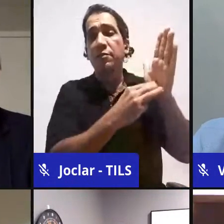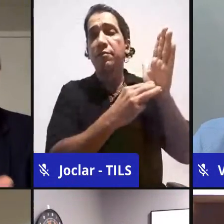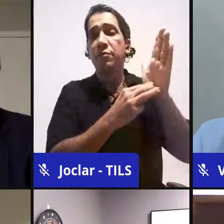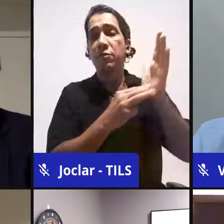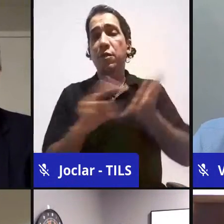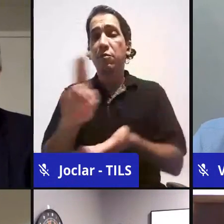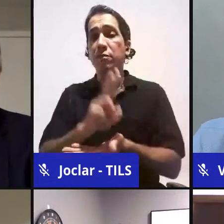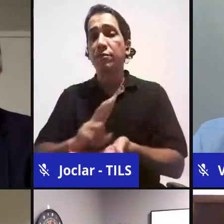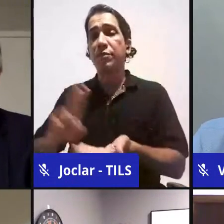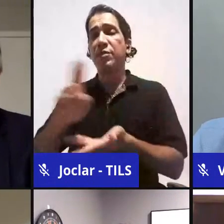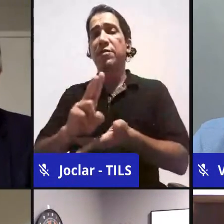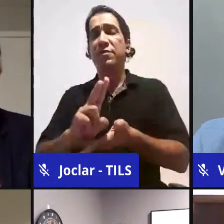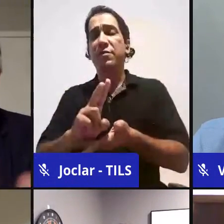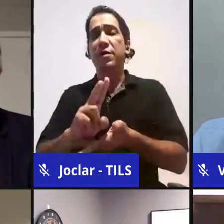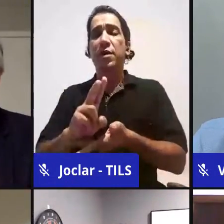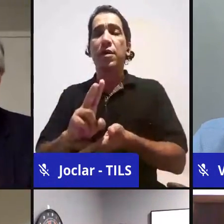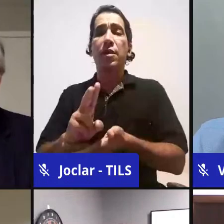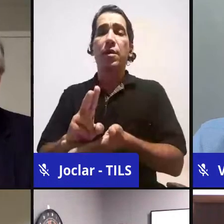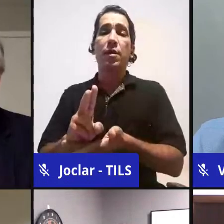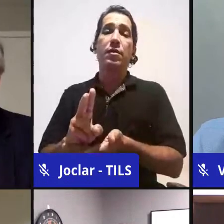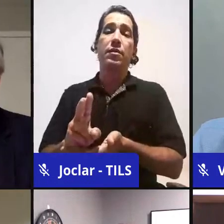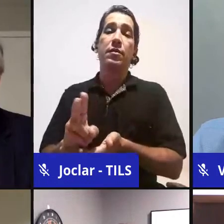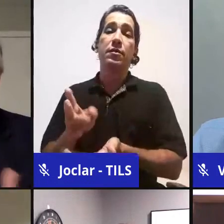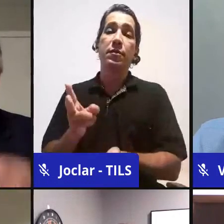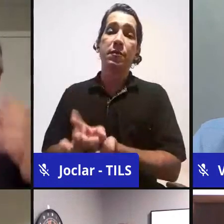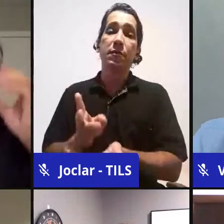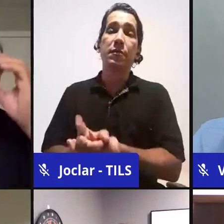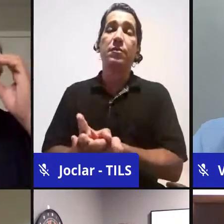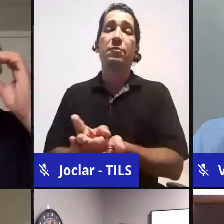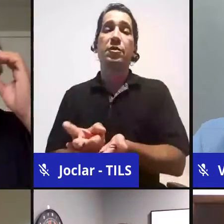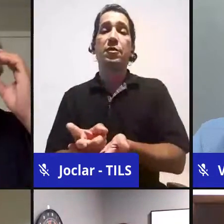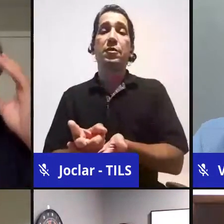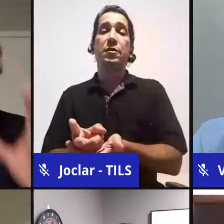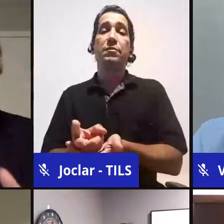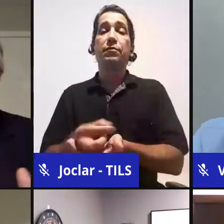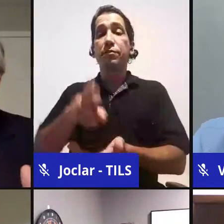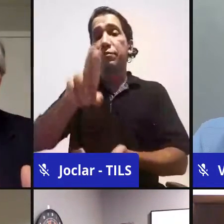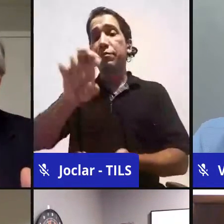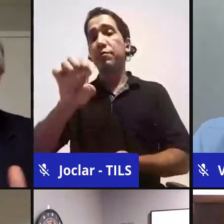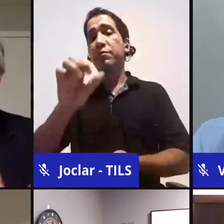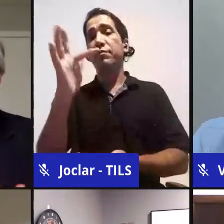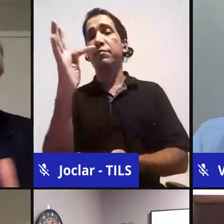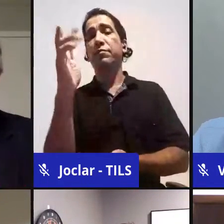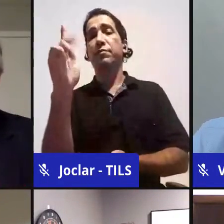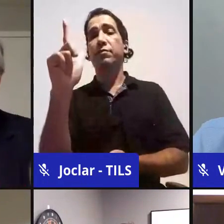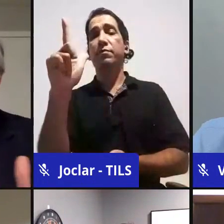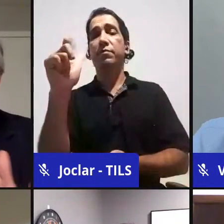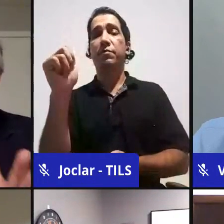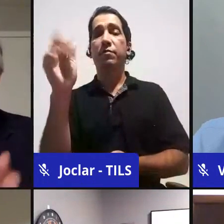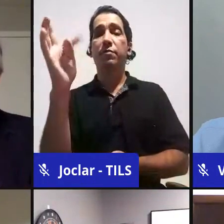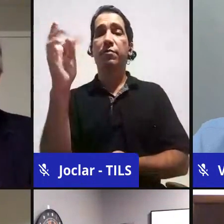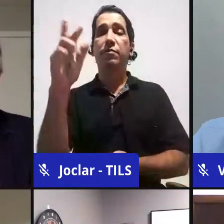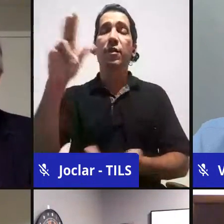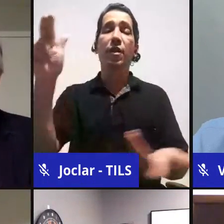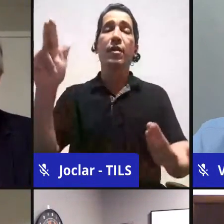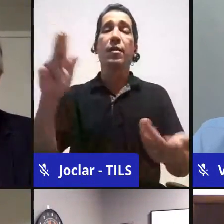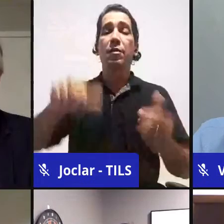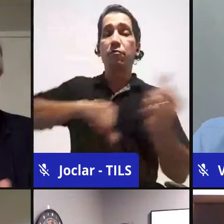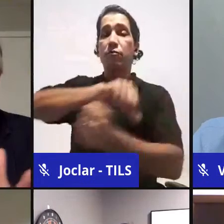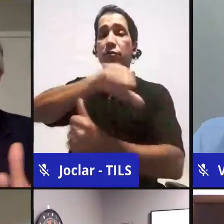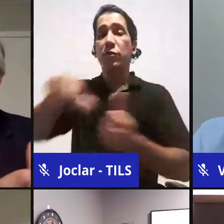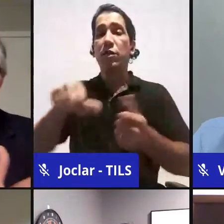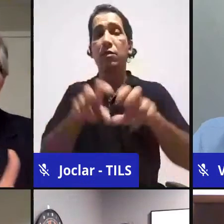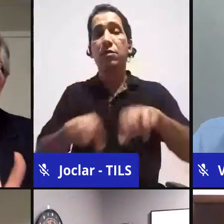sido muito refratária à transformação digital. É importante salientar que nós temos convivendo hoje 3